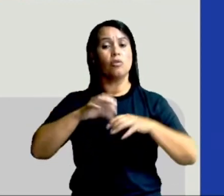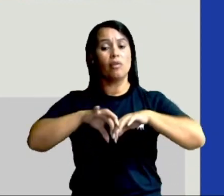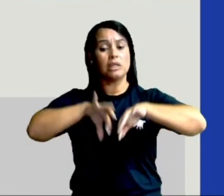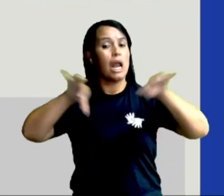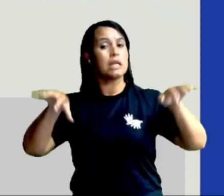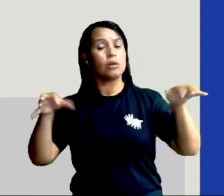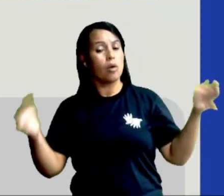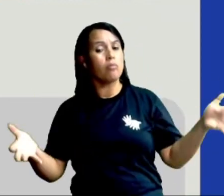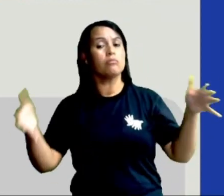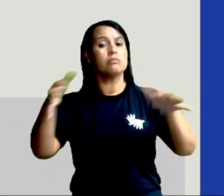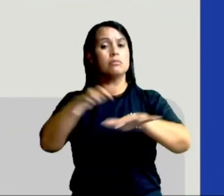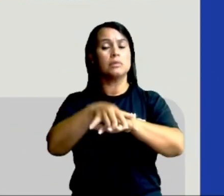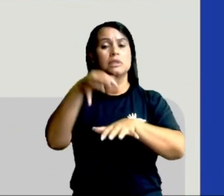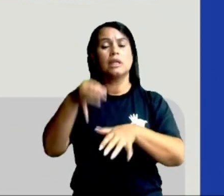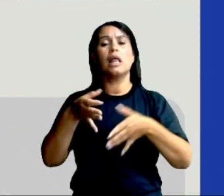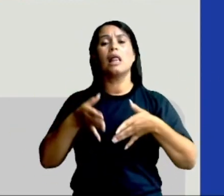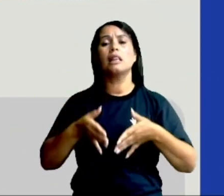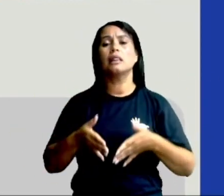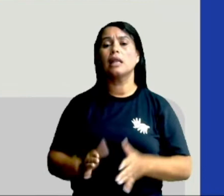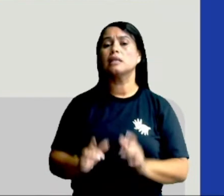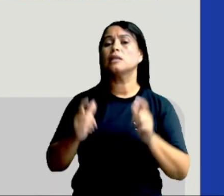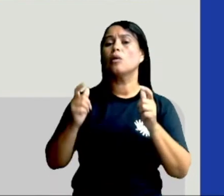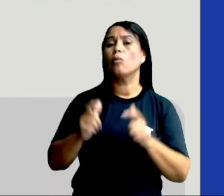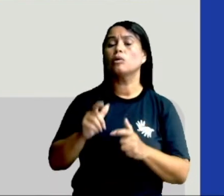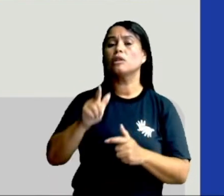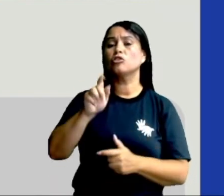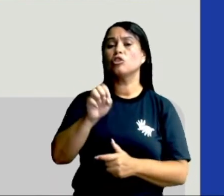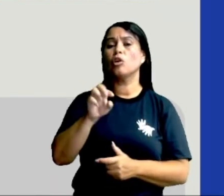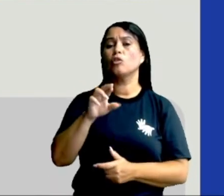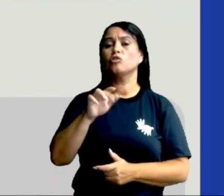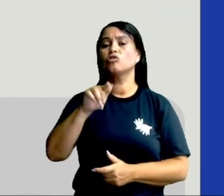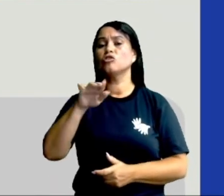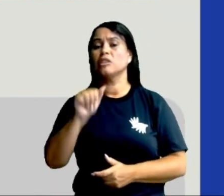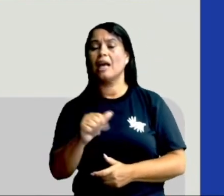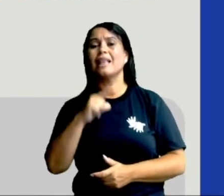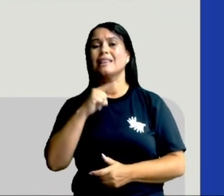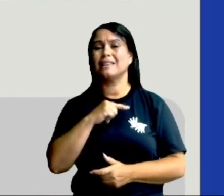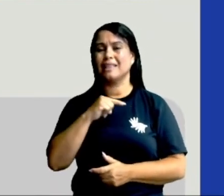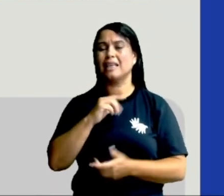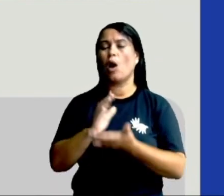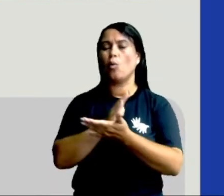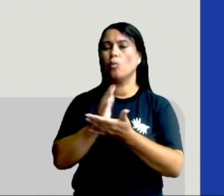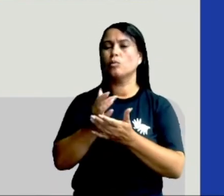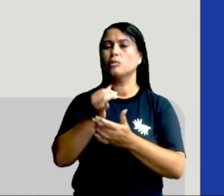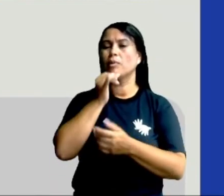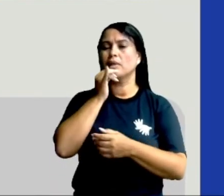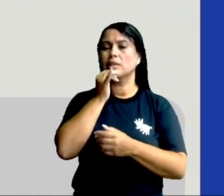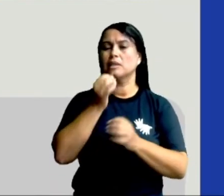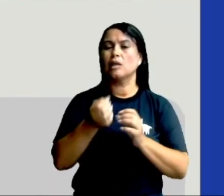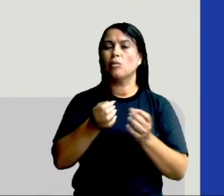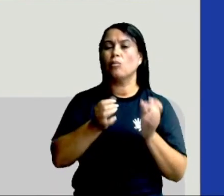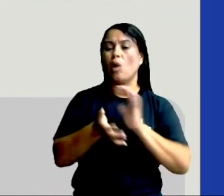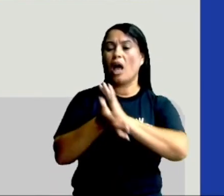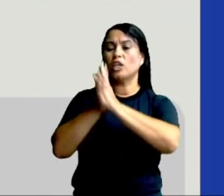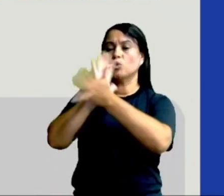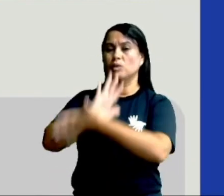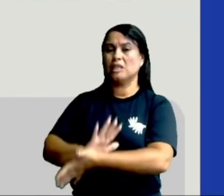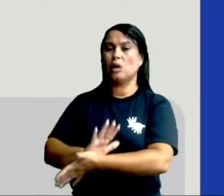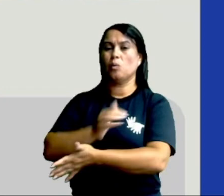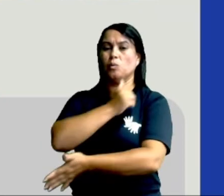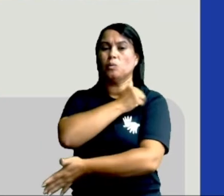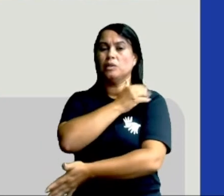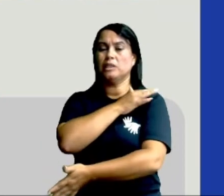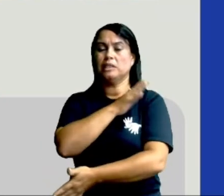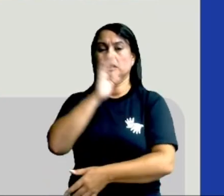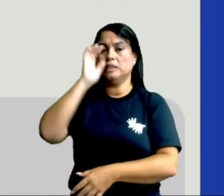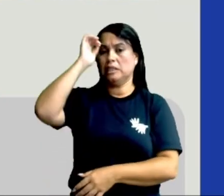Nascido na Geórgia, um dos estados americanos mais afetados pela exclusão de negros, ele proclamou em